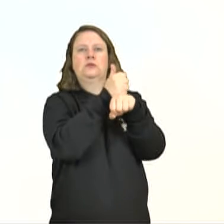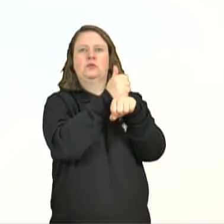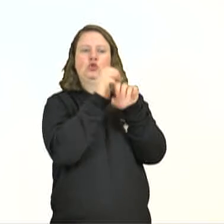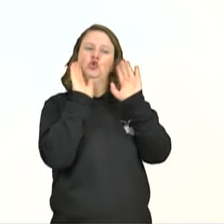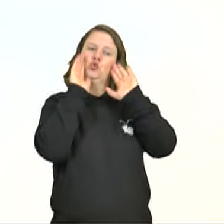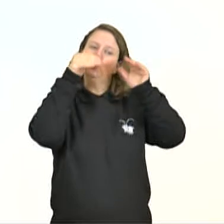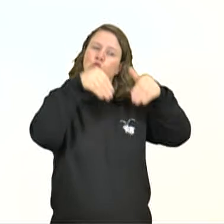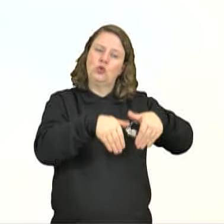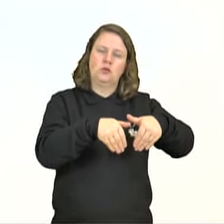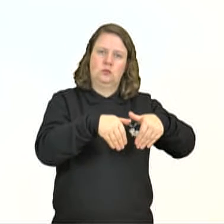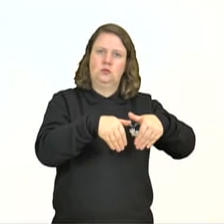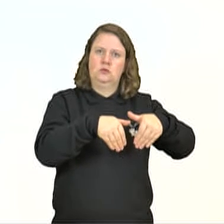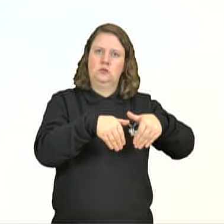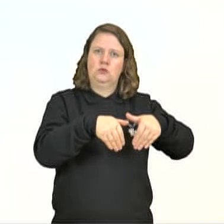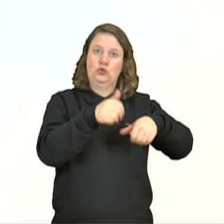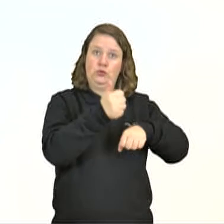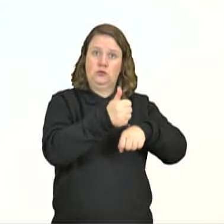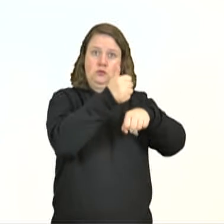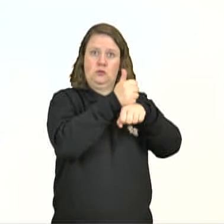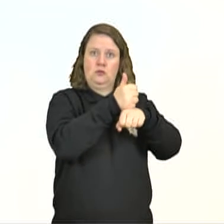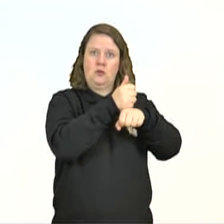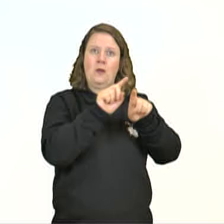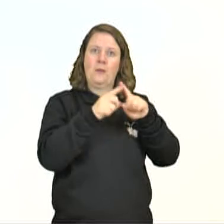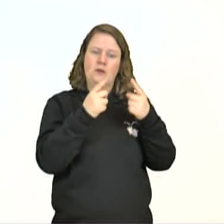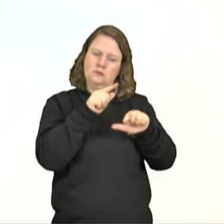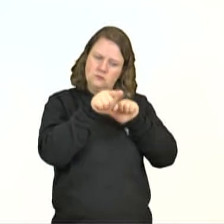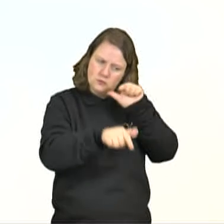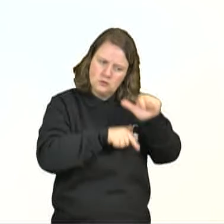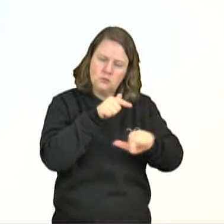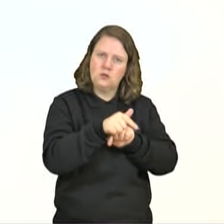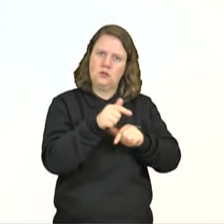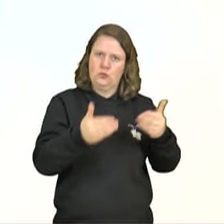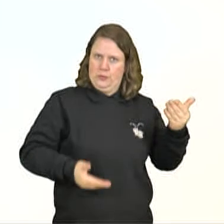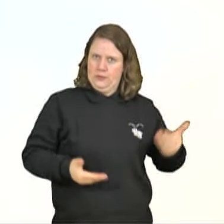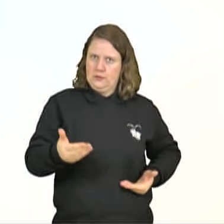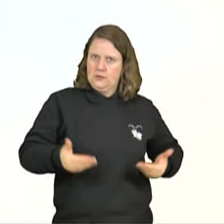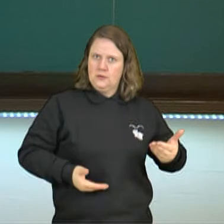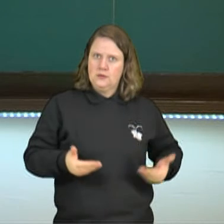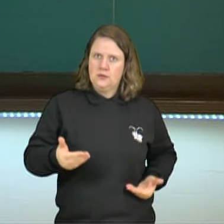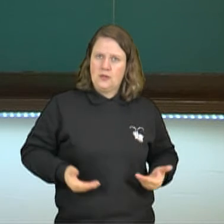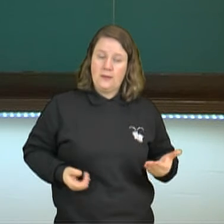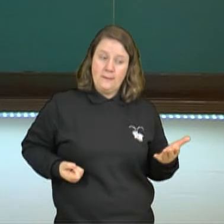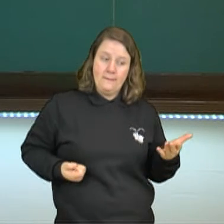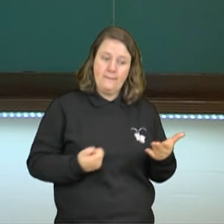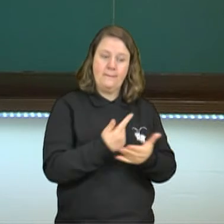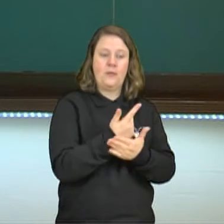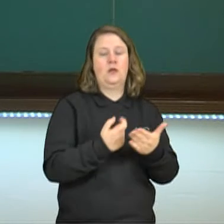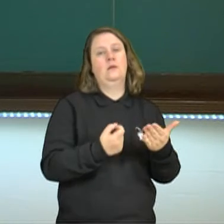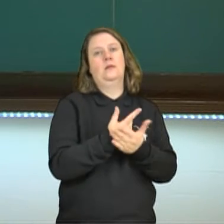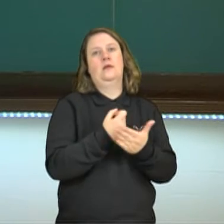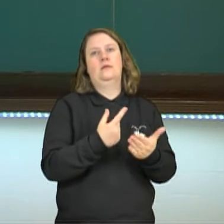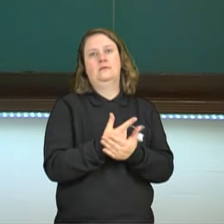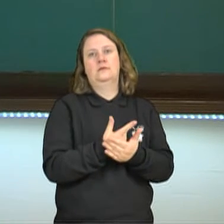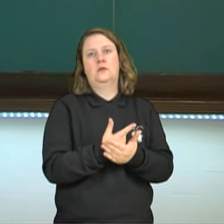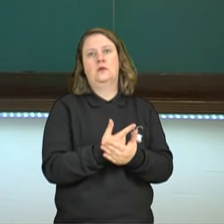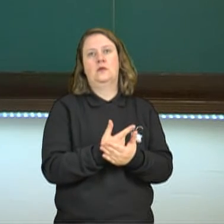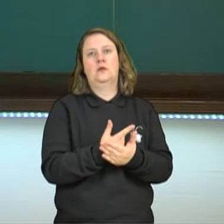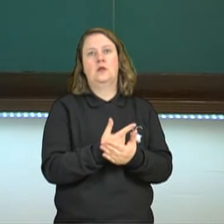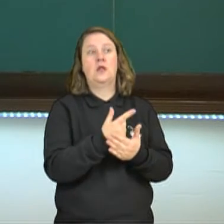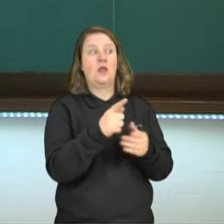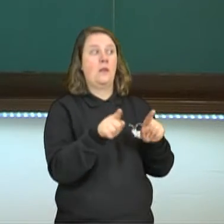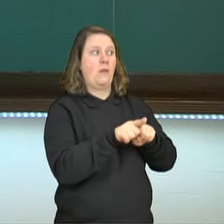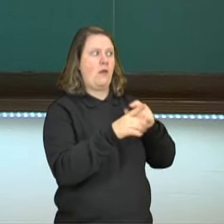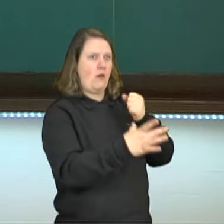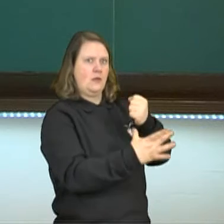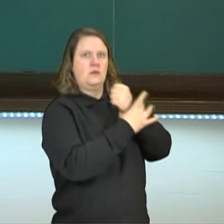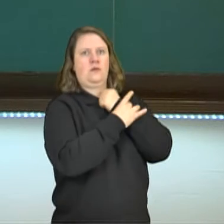trabalhava nessas terras eram os servos, trabalhavam para o senhor feudal para pagar, né, o acesso à terra, a proteção que recebia